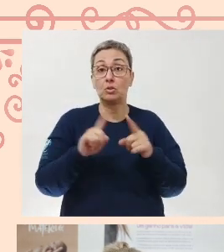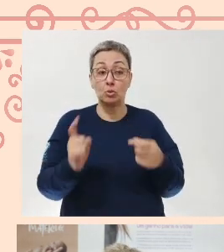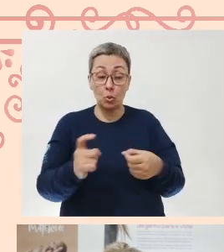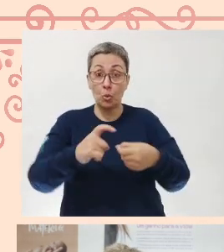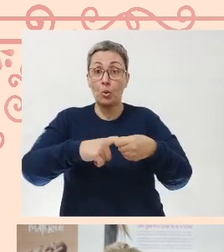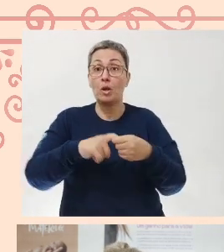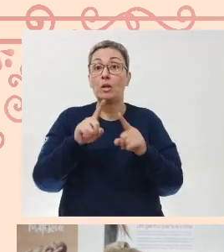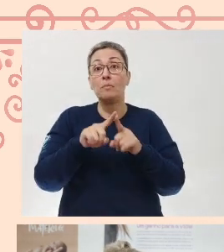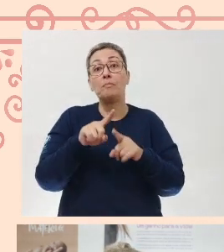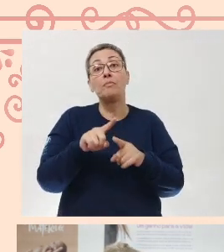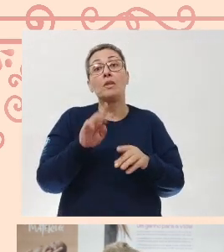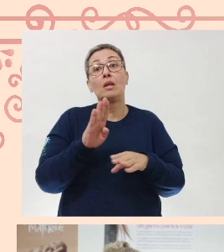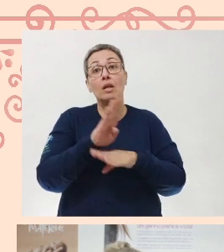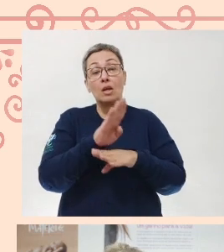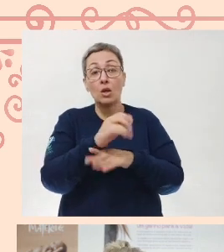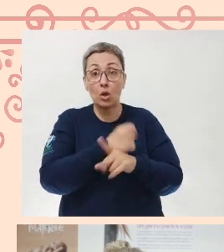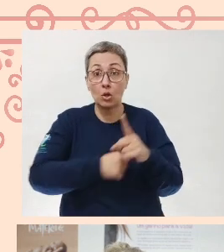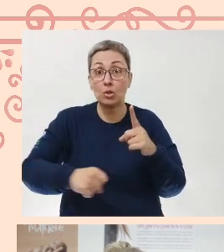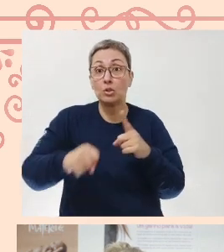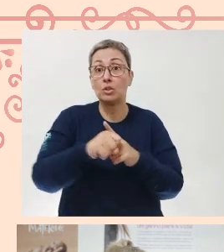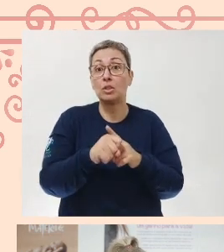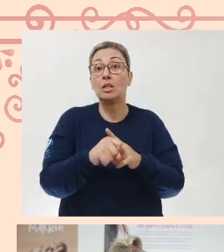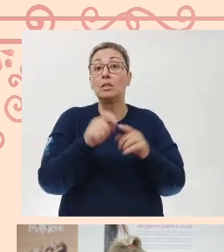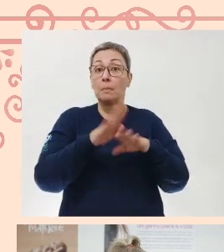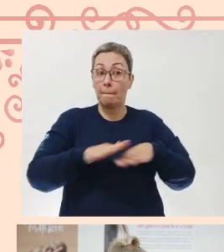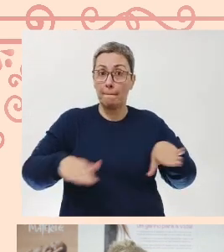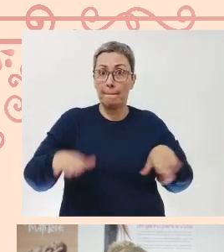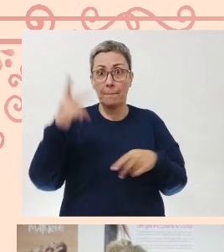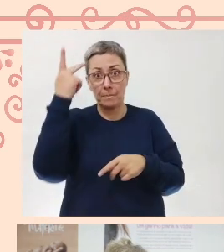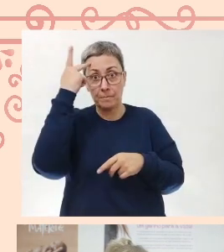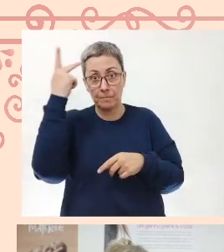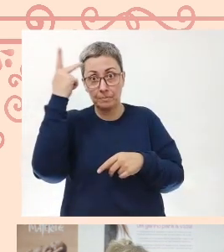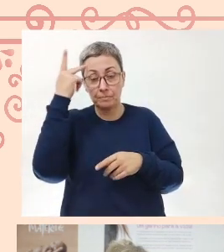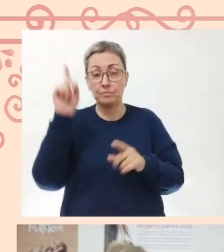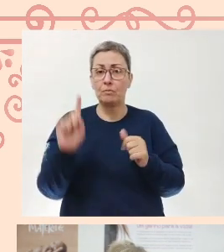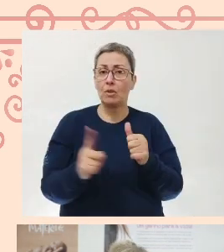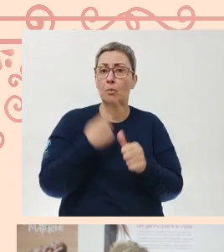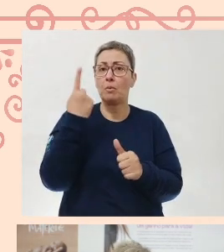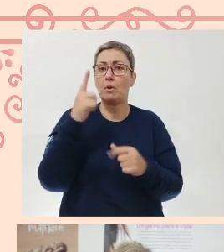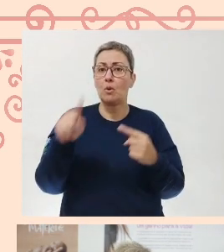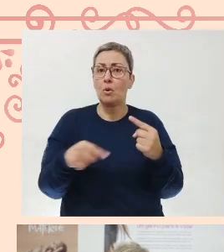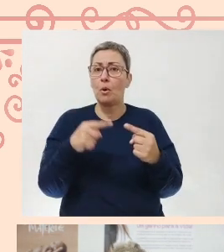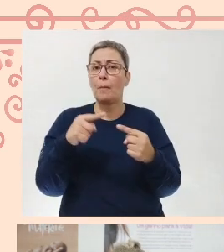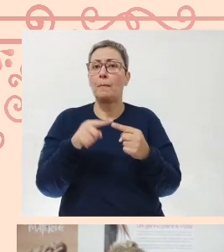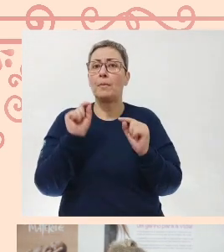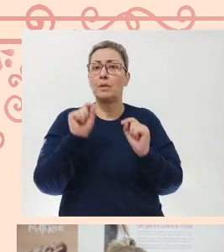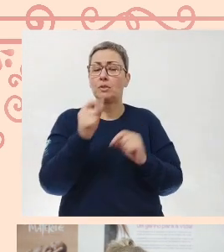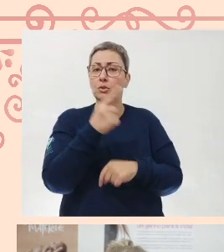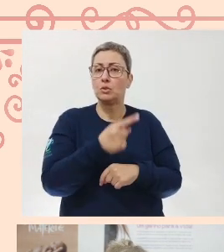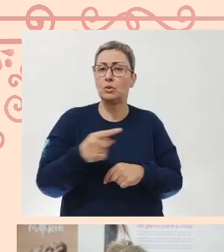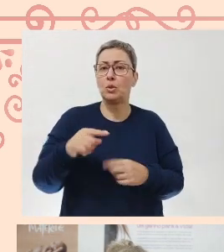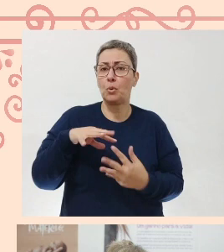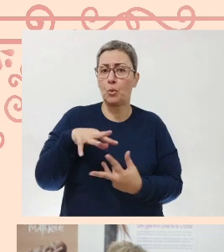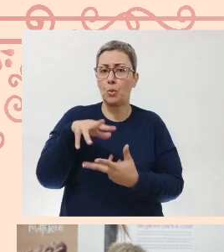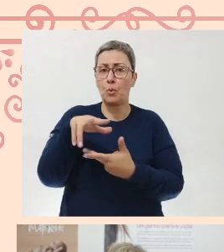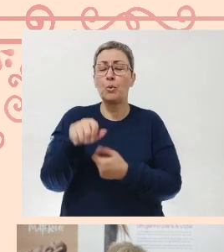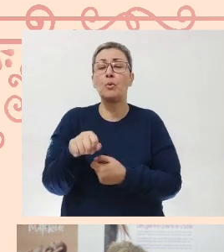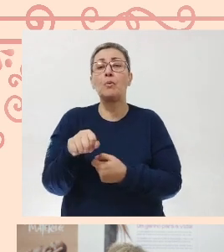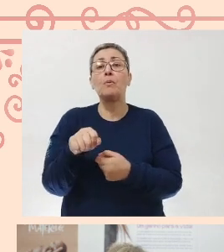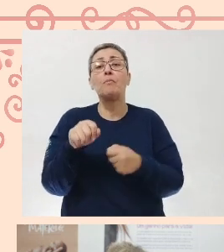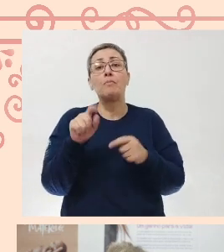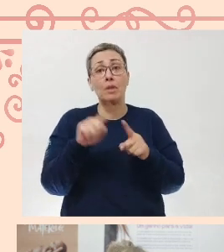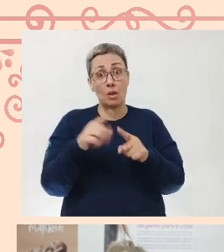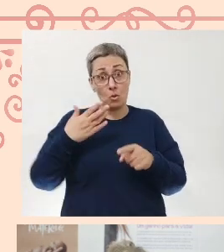a sua afiliada, a Sociedade de Pediatria de São Paulo. O primeiro objetivo da